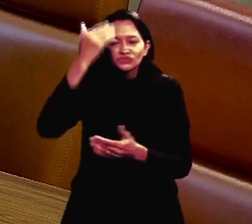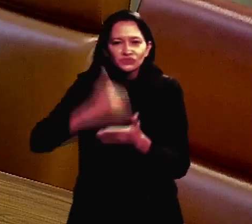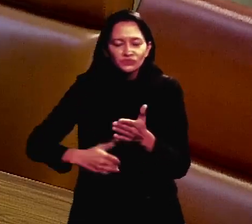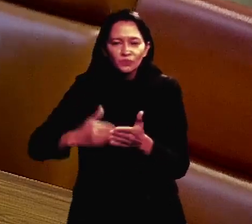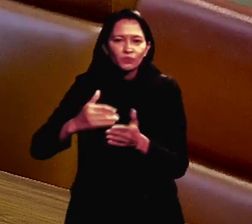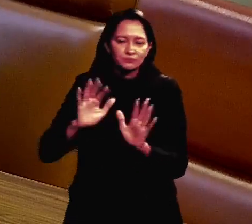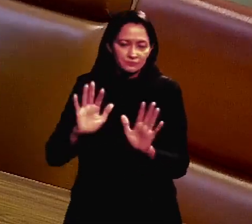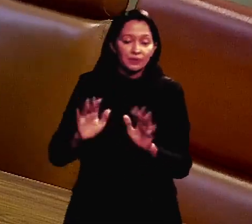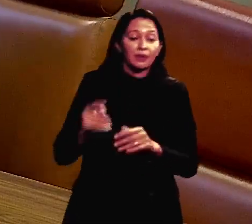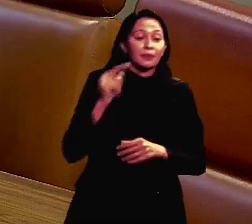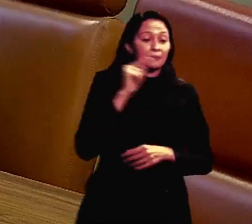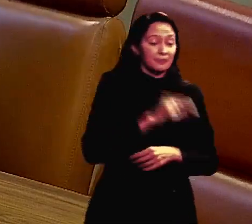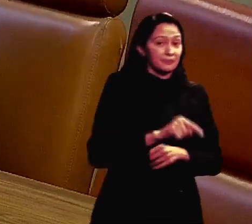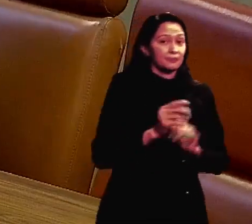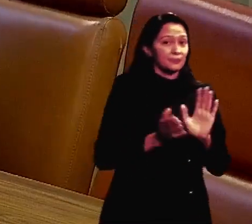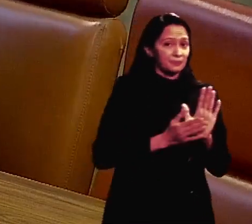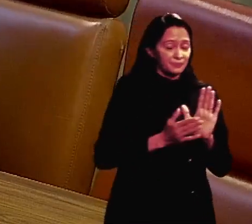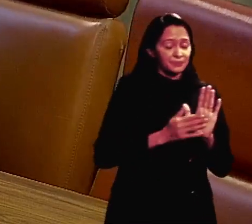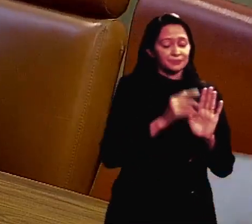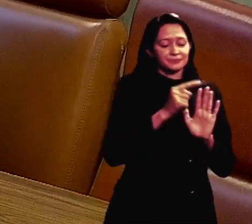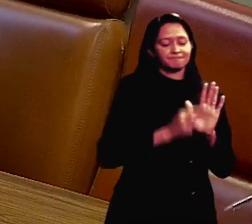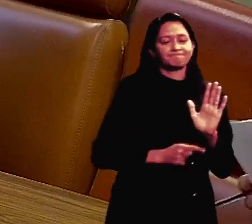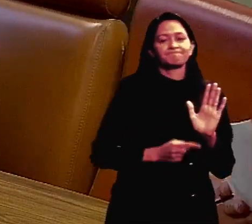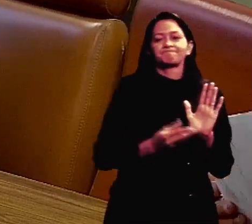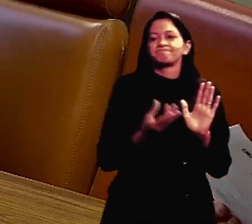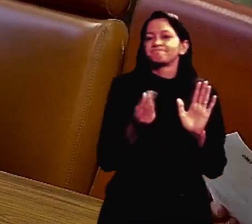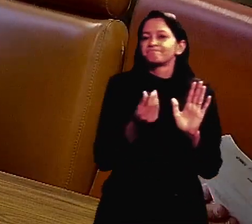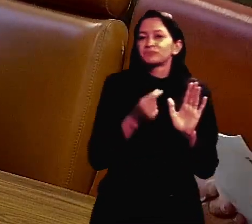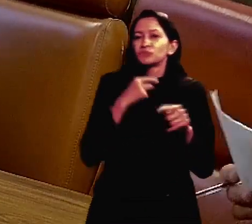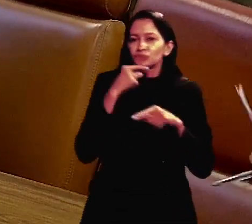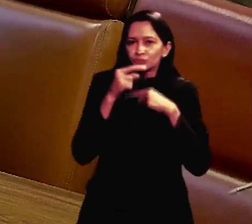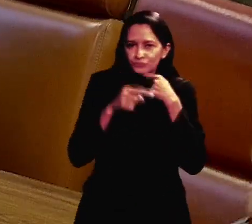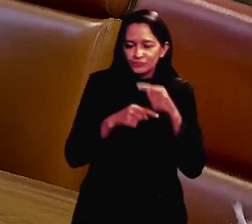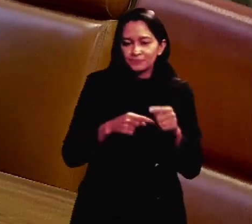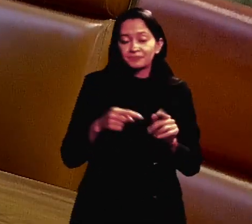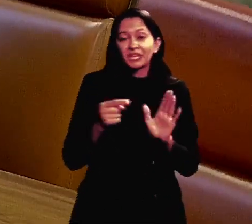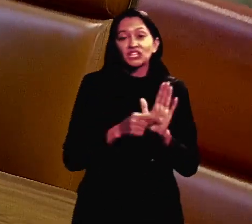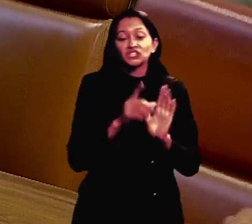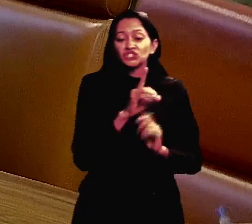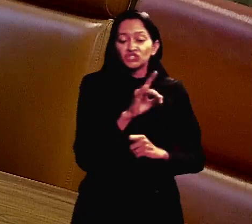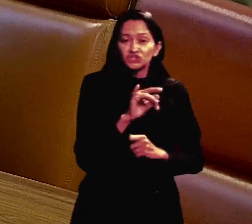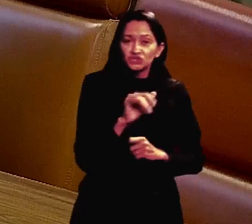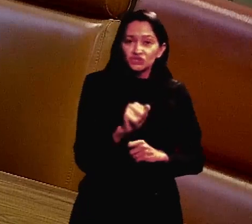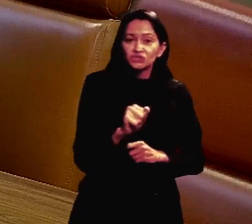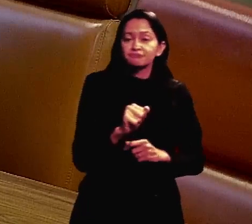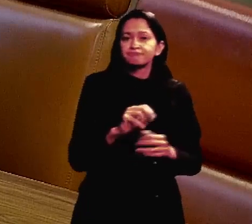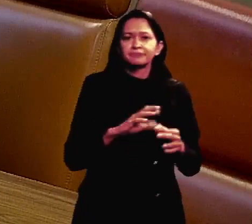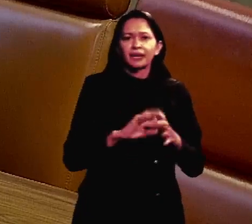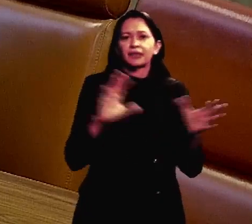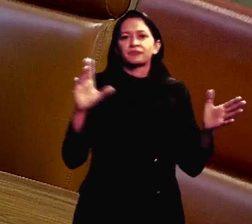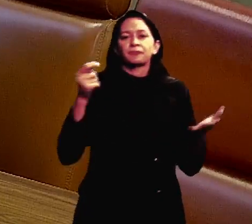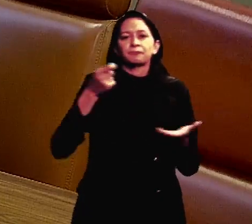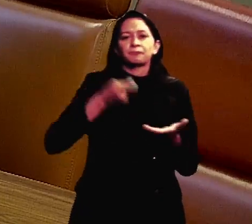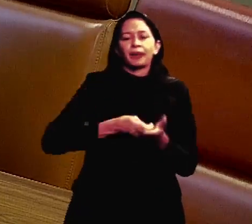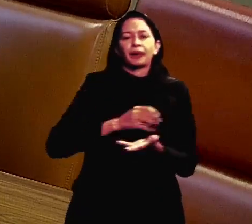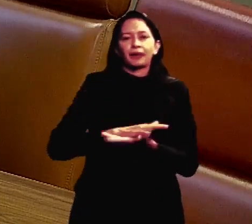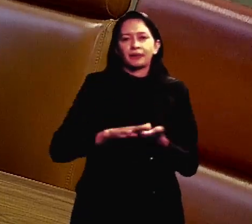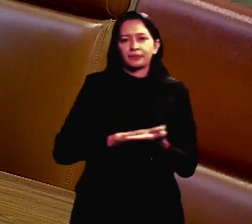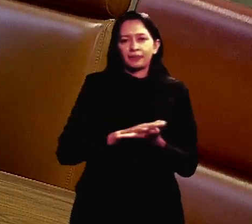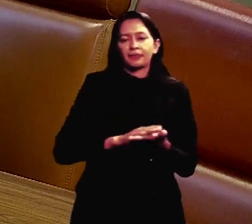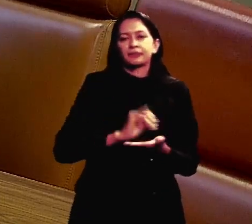no projeto. Autoriza o Poder Executivo a instituir o dia livre de tributo no município de